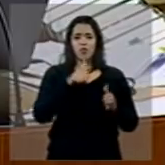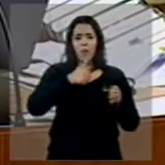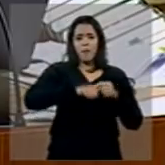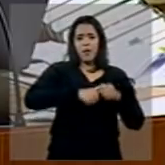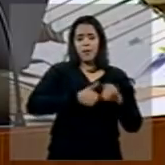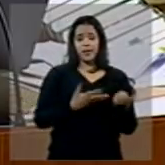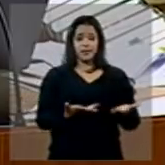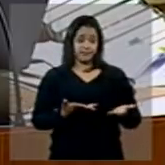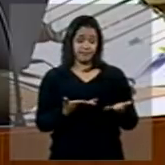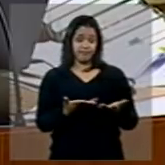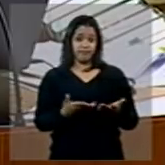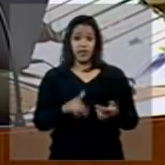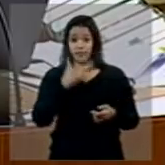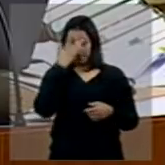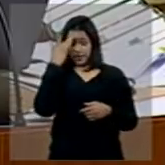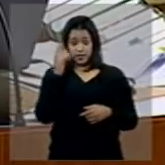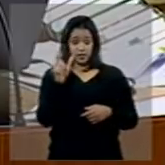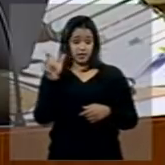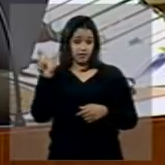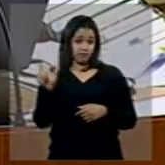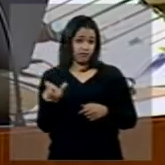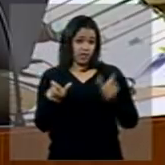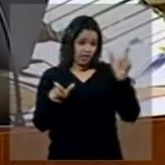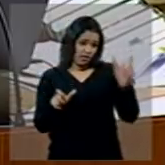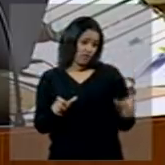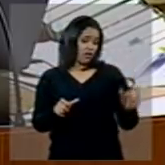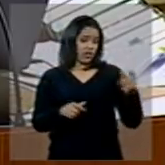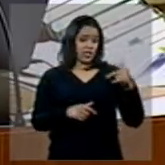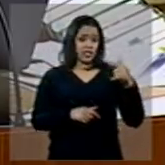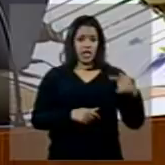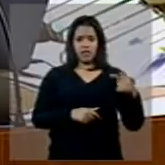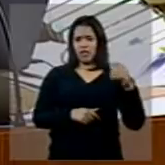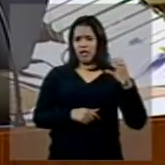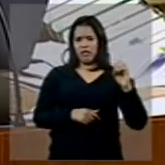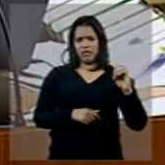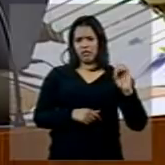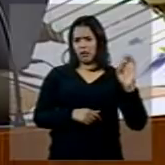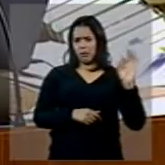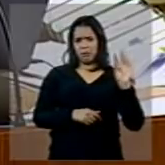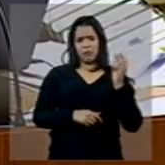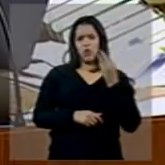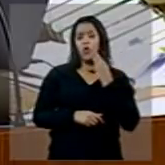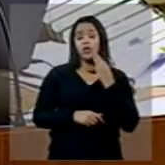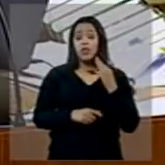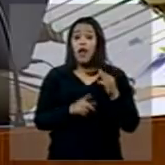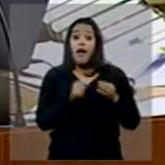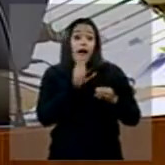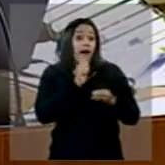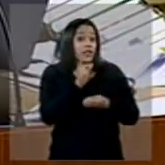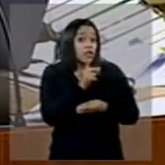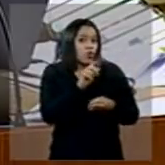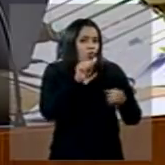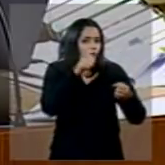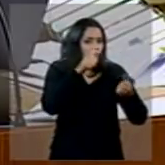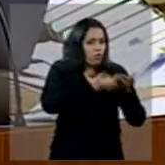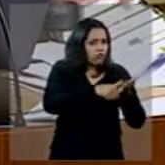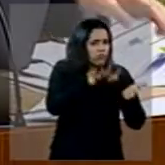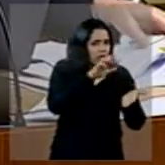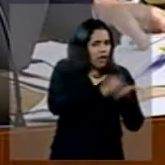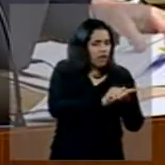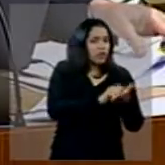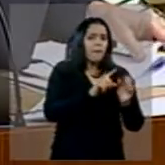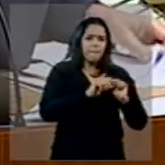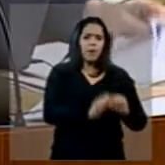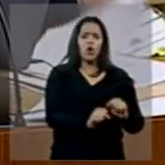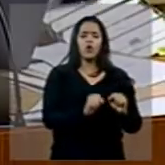biométrico, e aqueles 70 e poucos milhões que, embora ainda não cadastrados, poderão votar identificando-se